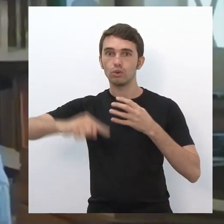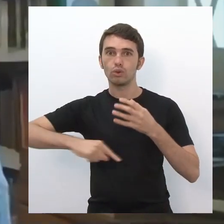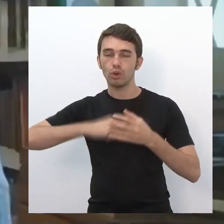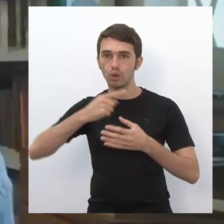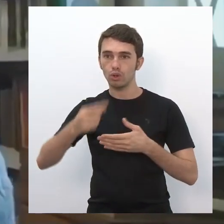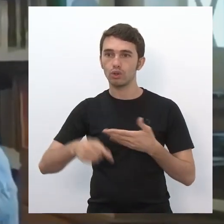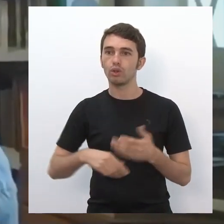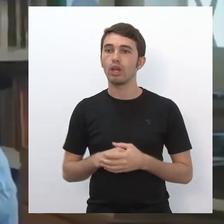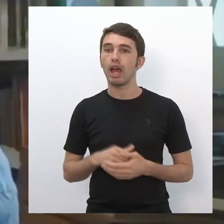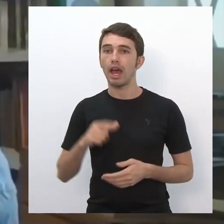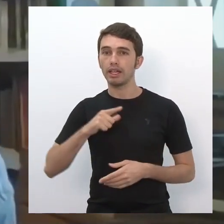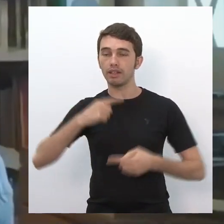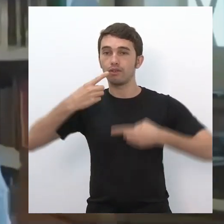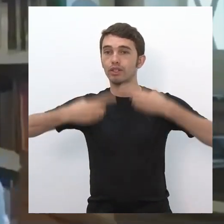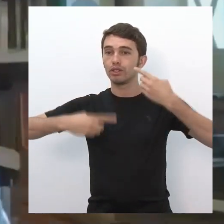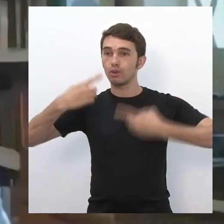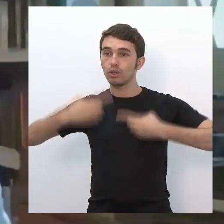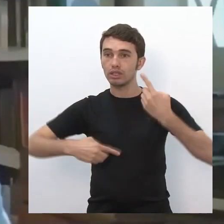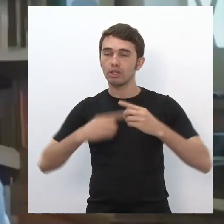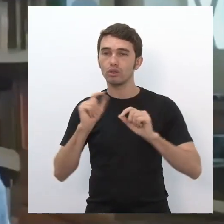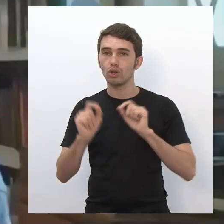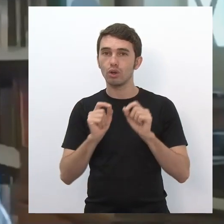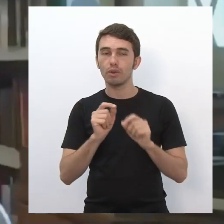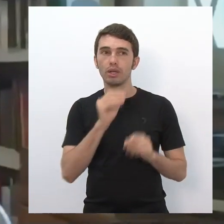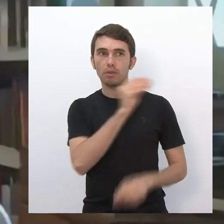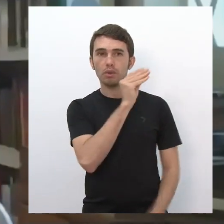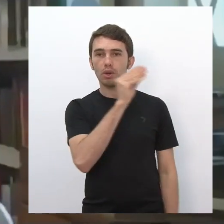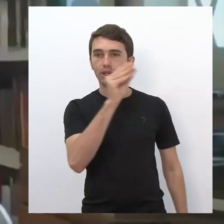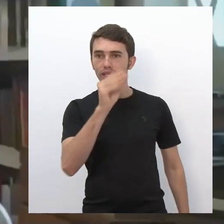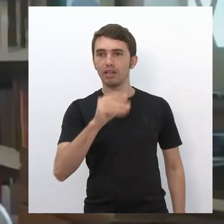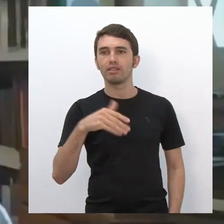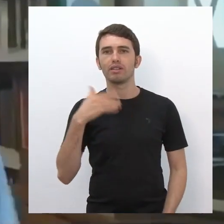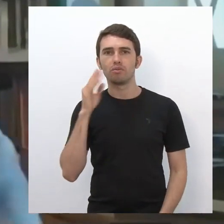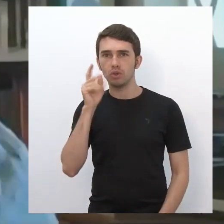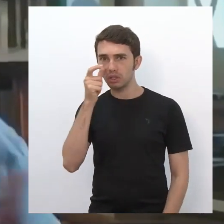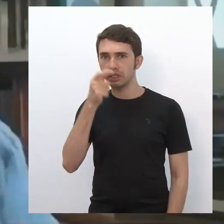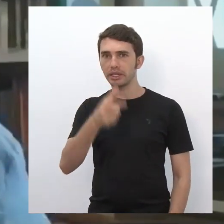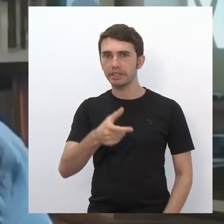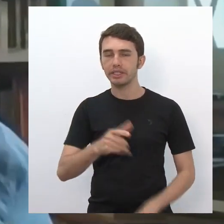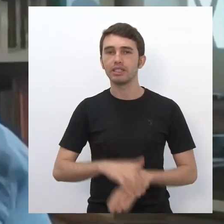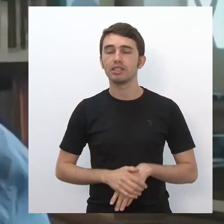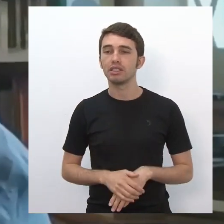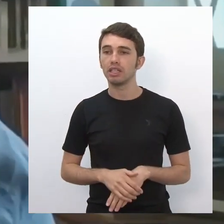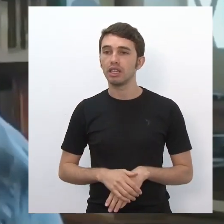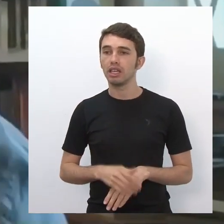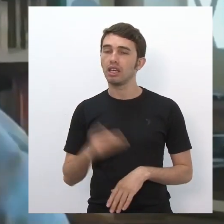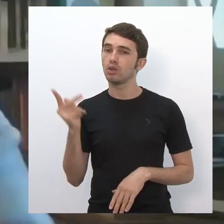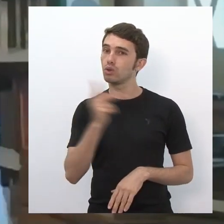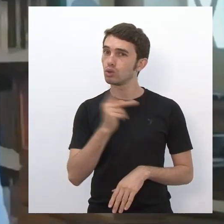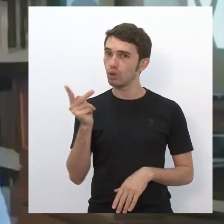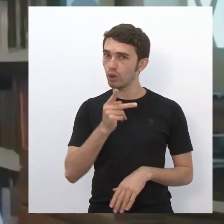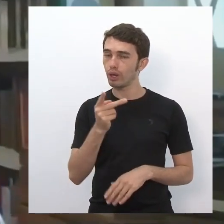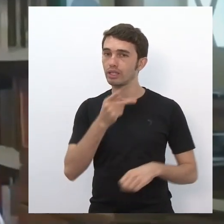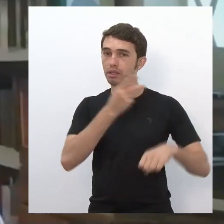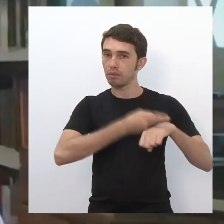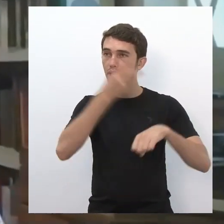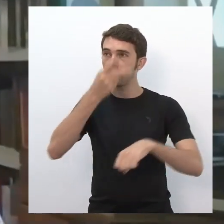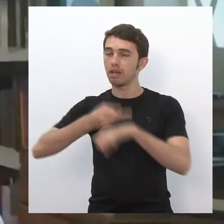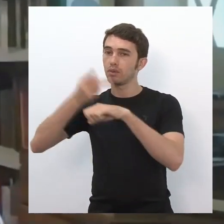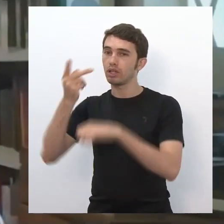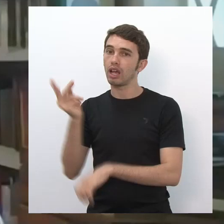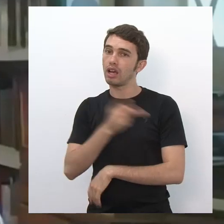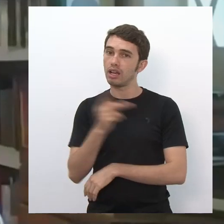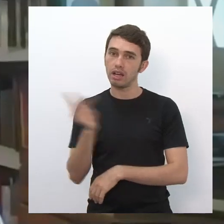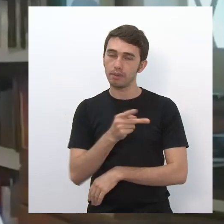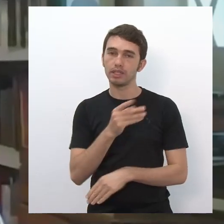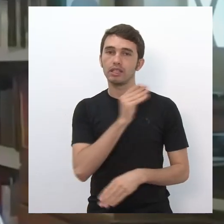E aí teve uma discussão sobre biblioteca, muito interessante mesmo. E em ambos os prêmios e para ambas as bibliotecas,